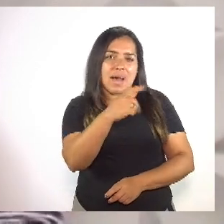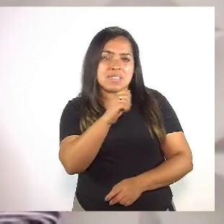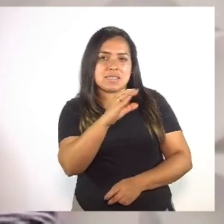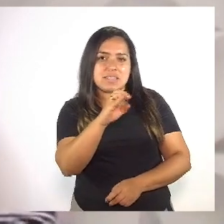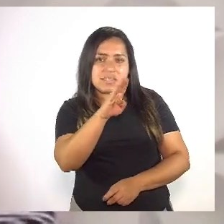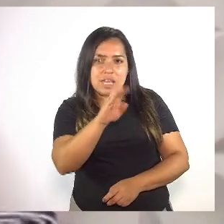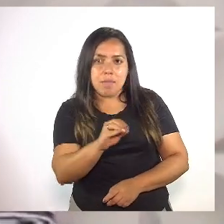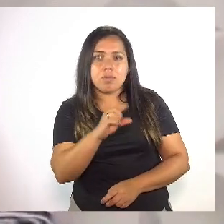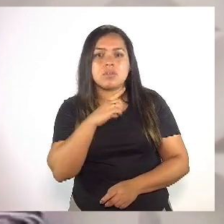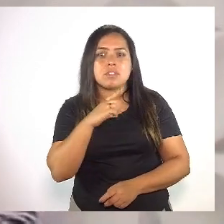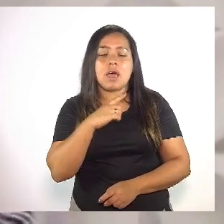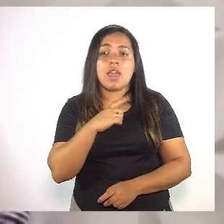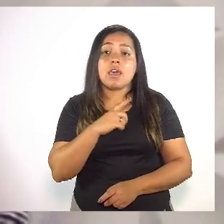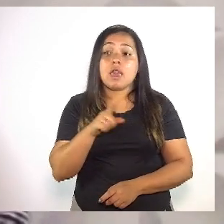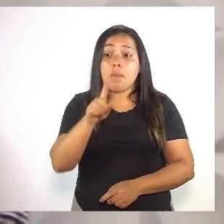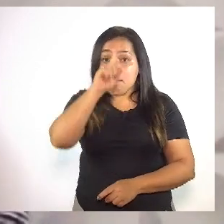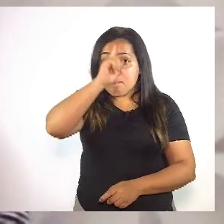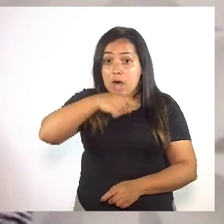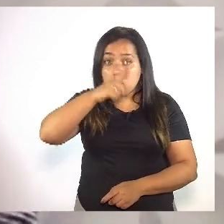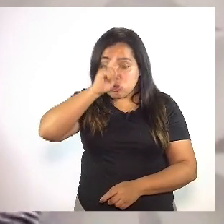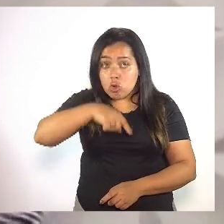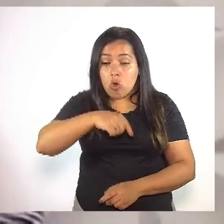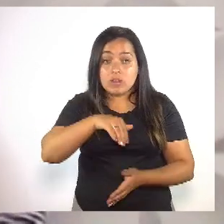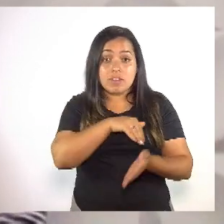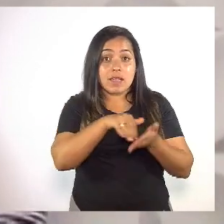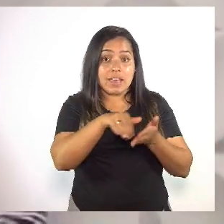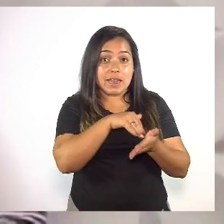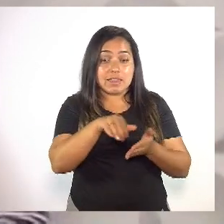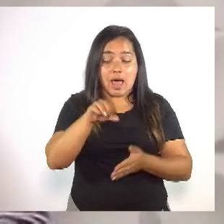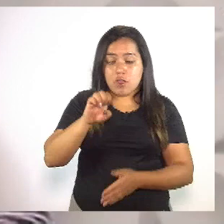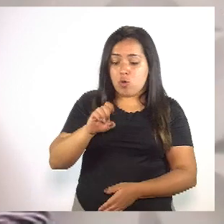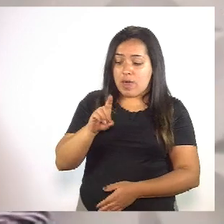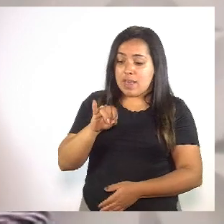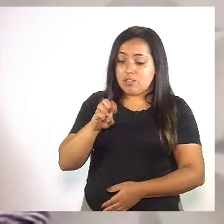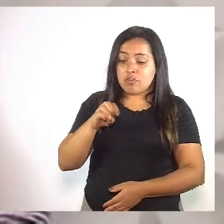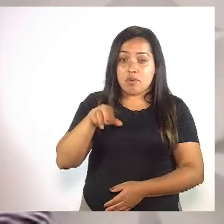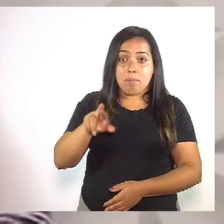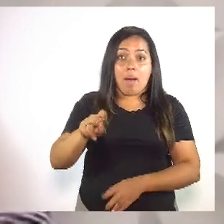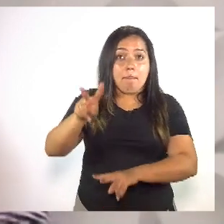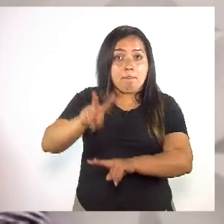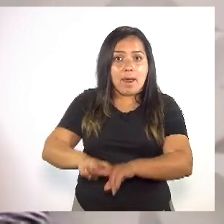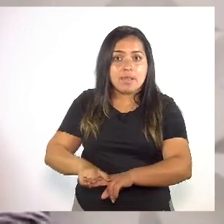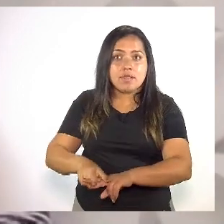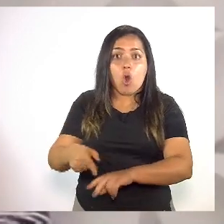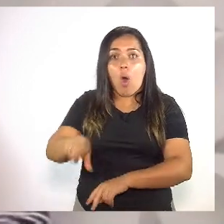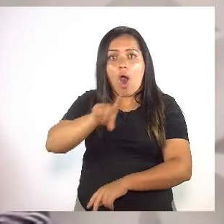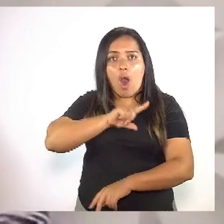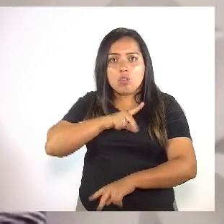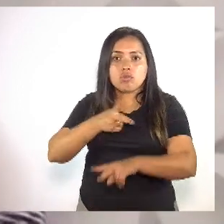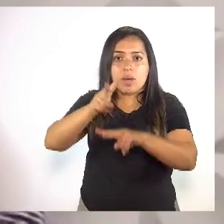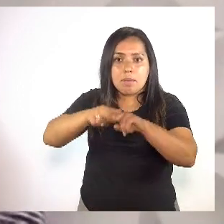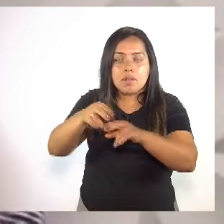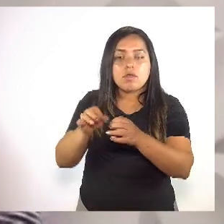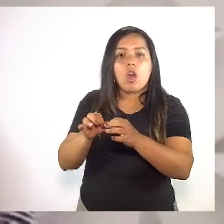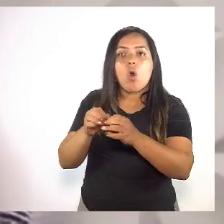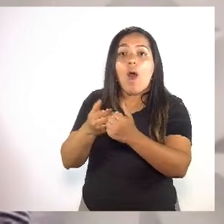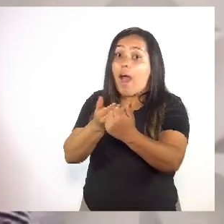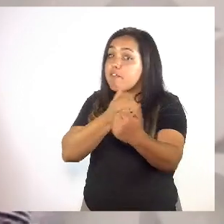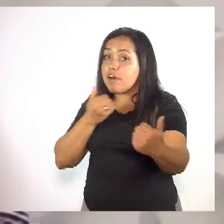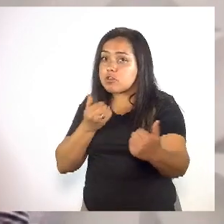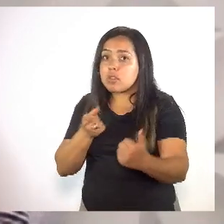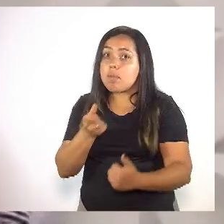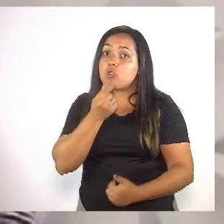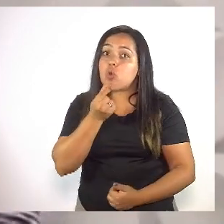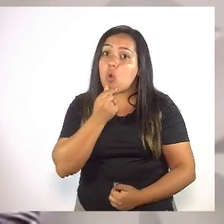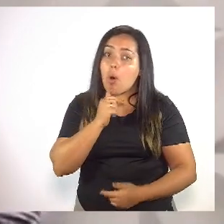a prisão do secretário Edmar e que posteriormente, antes da prisão, o afastamento do